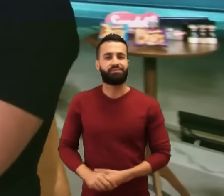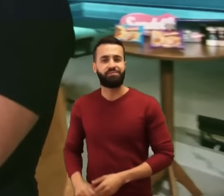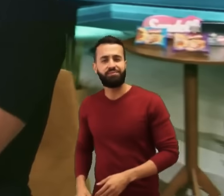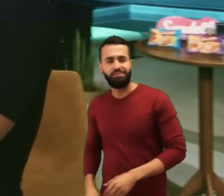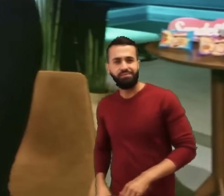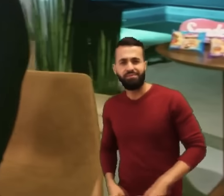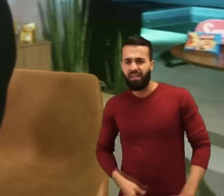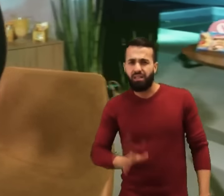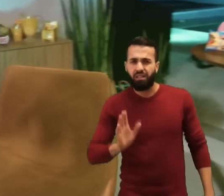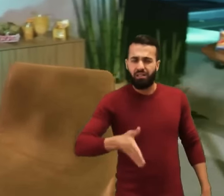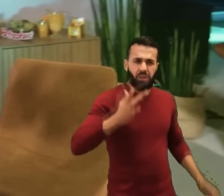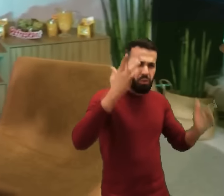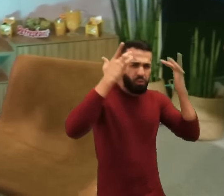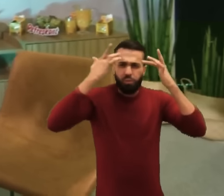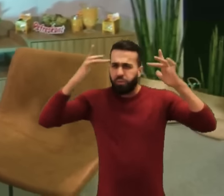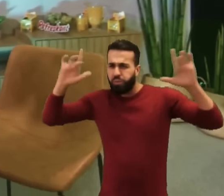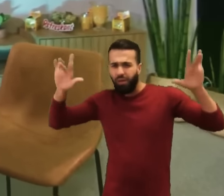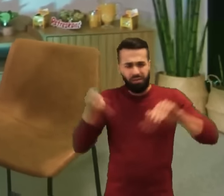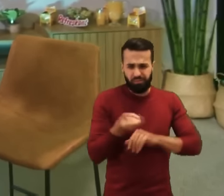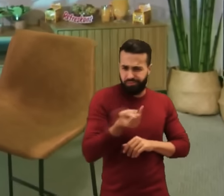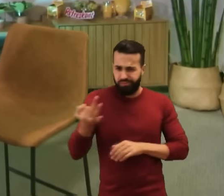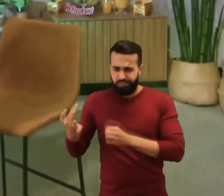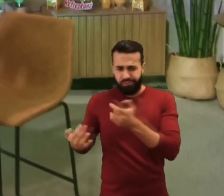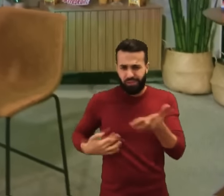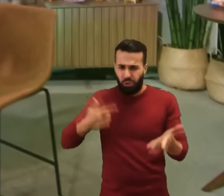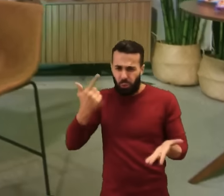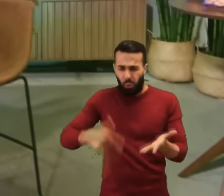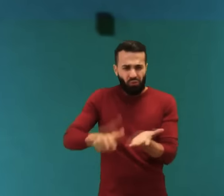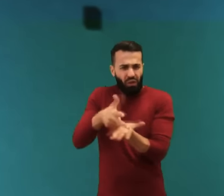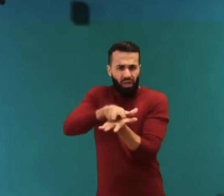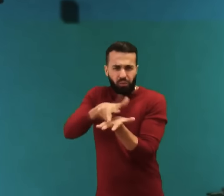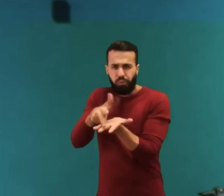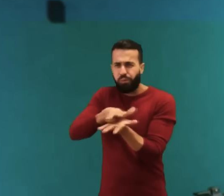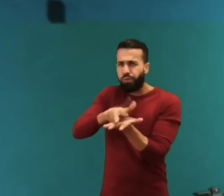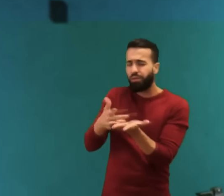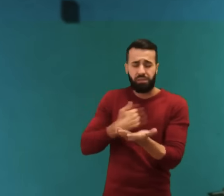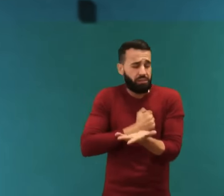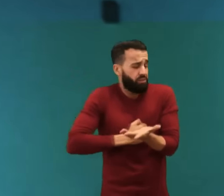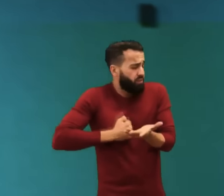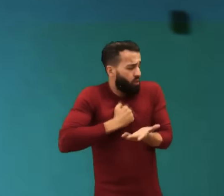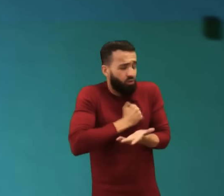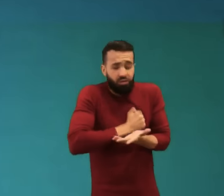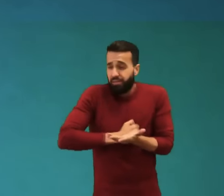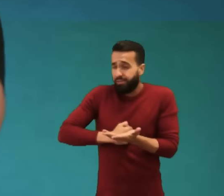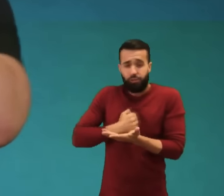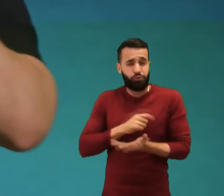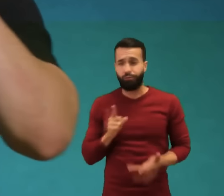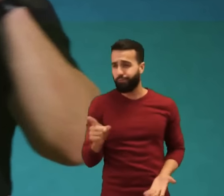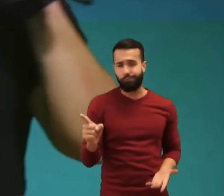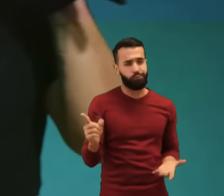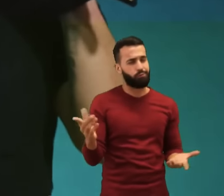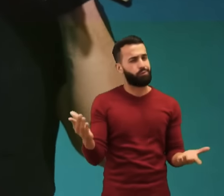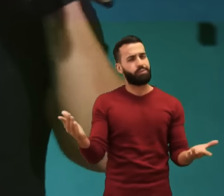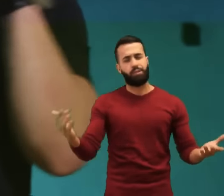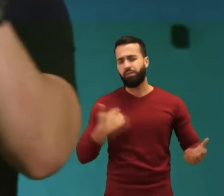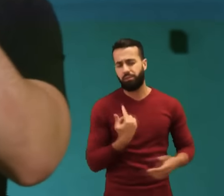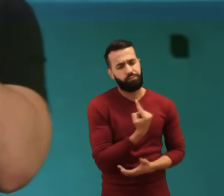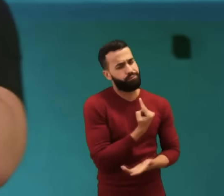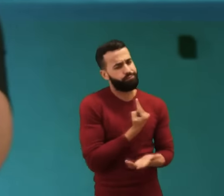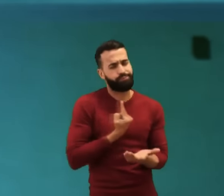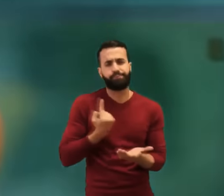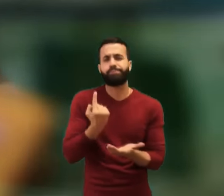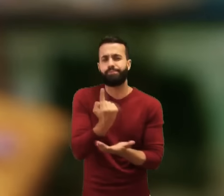Já nem sei quantas vezes eu perdi o sono com essa saudade de você. Tô sozinho